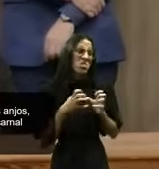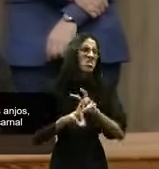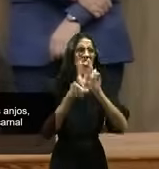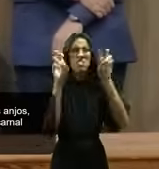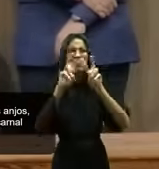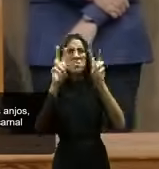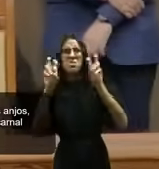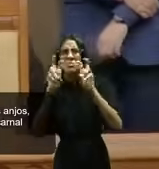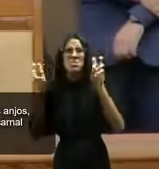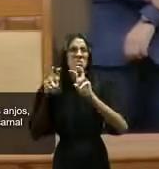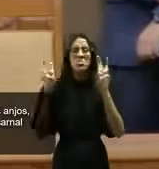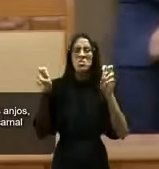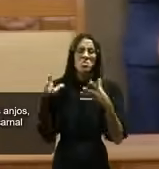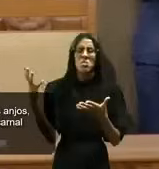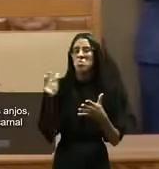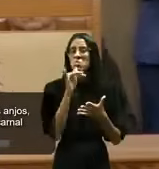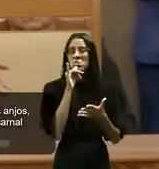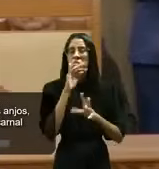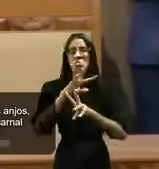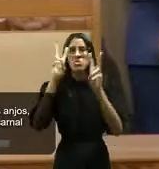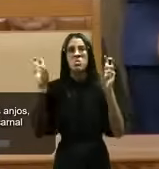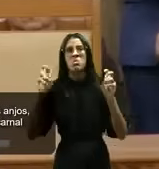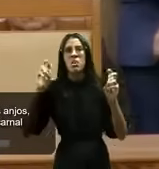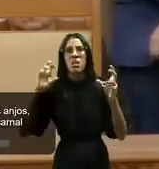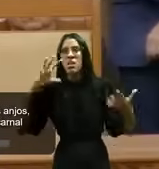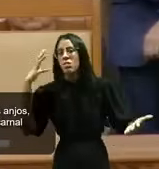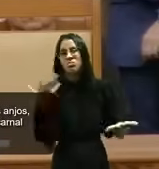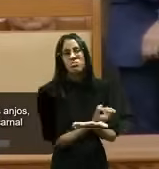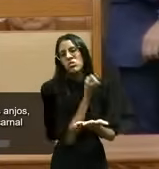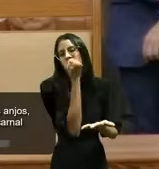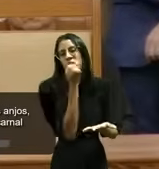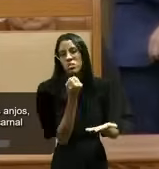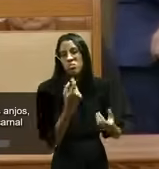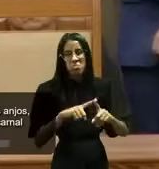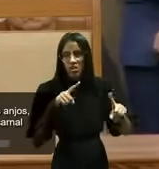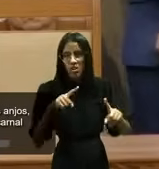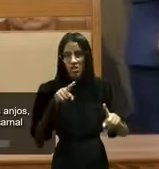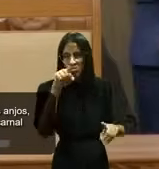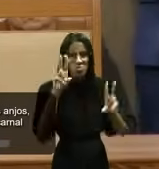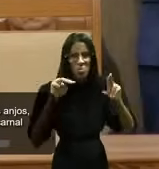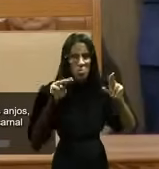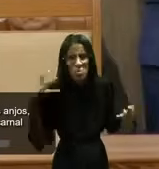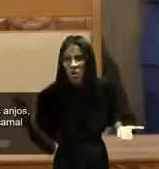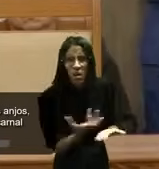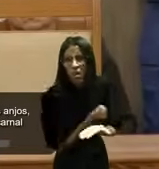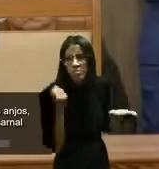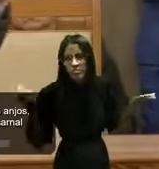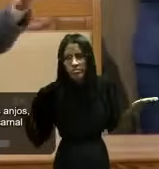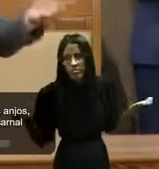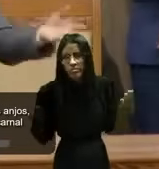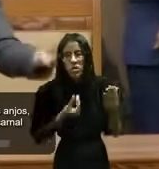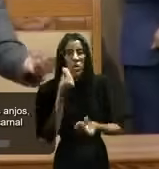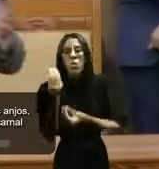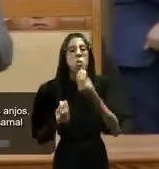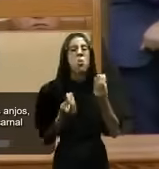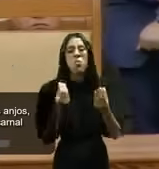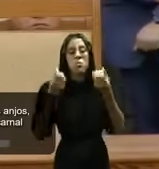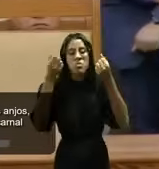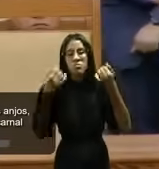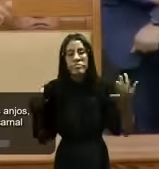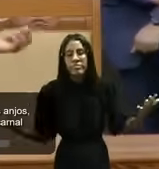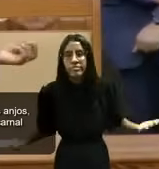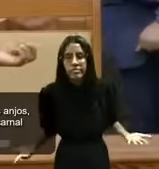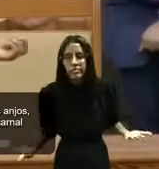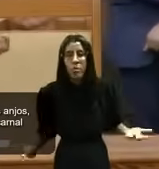tu nunca foi arrebatado mas meu Deus do céu não é assim é com uma besteira pastor o inferno o que que tu quer